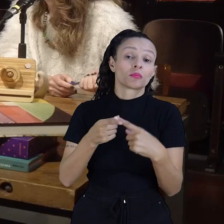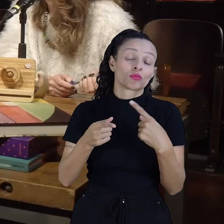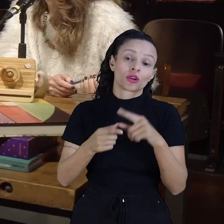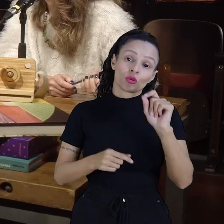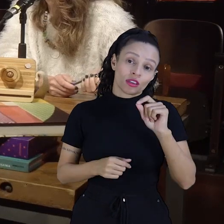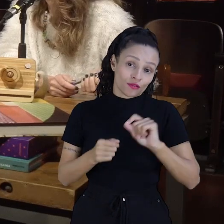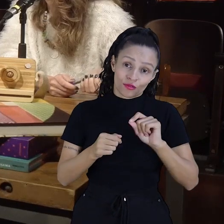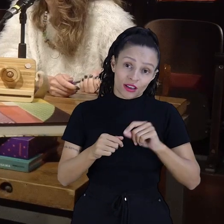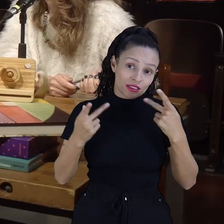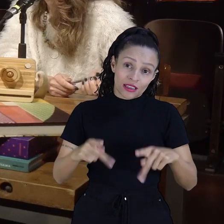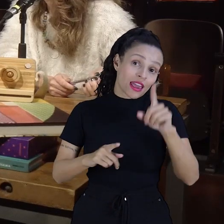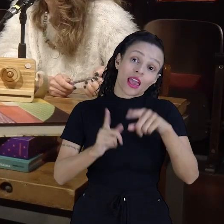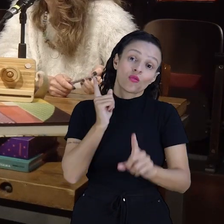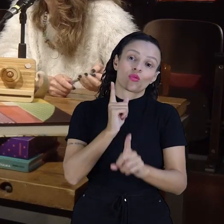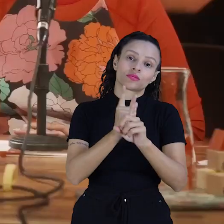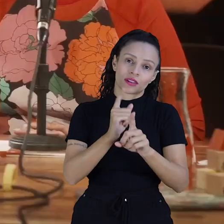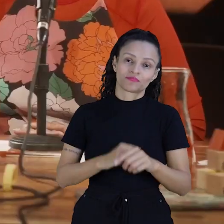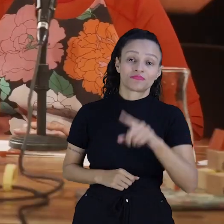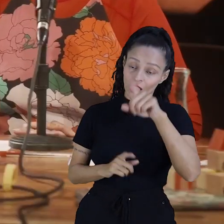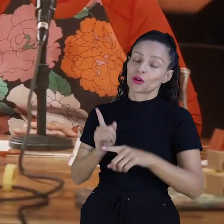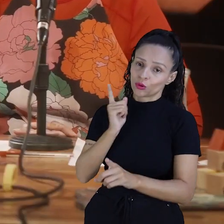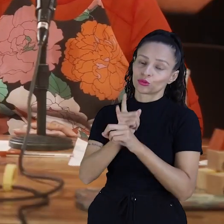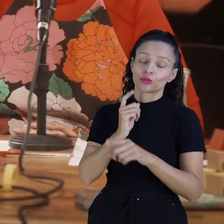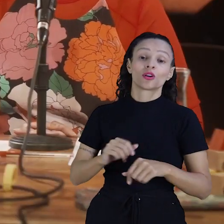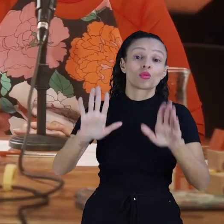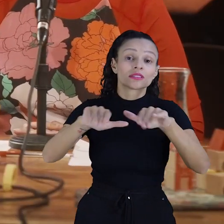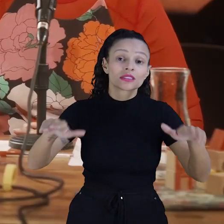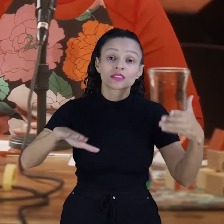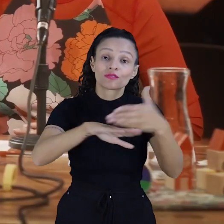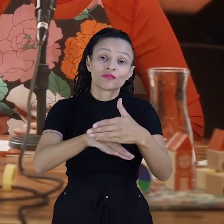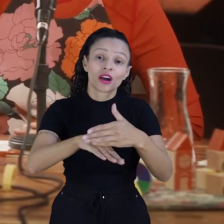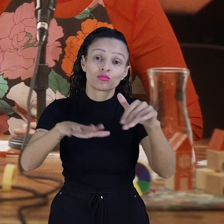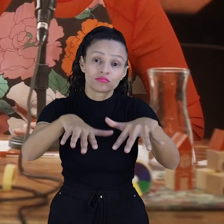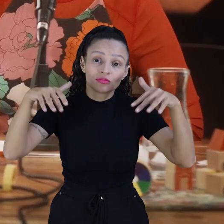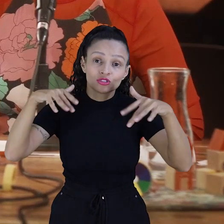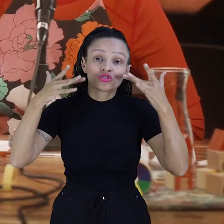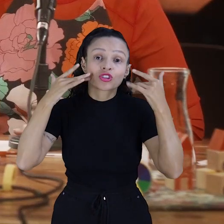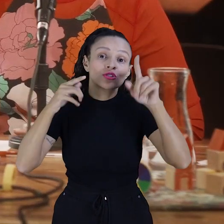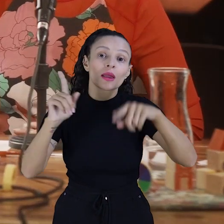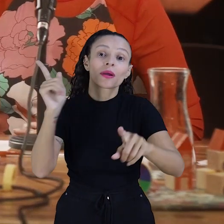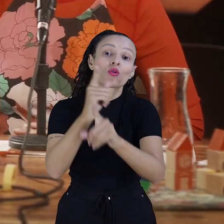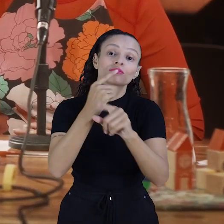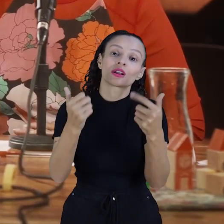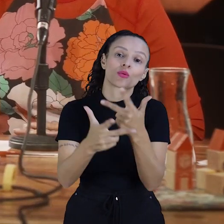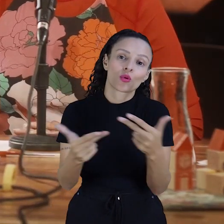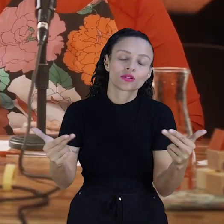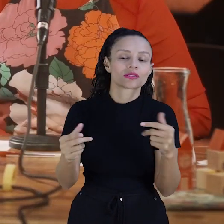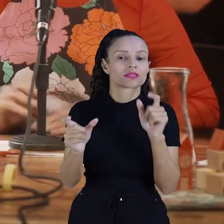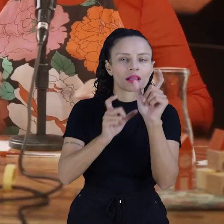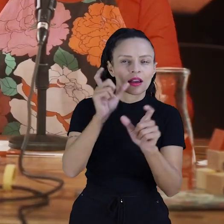Porque o que a gente faz aqui é se encontrar. É o encontro. Quando as crianças vão ao teatro, elas vão para encontrar